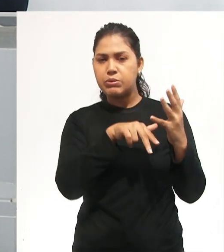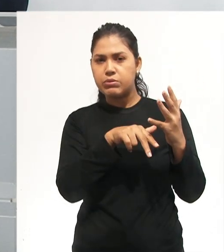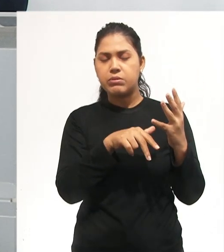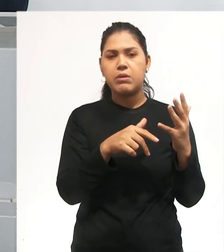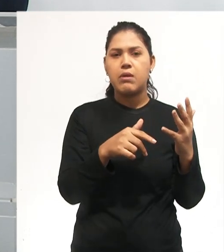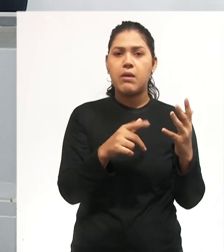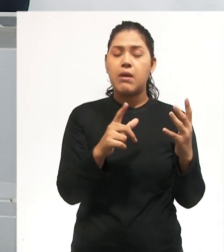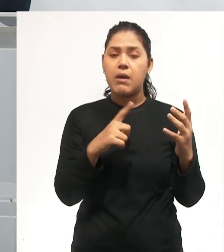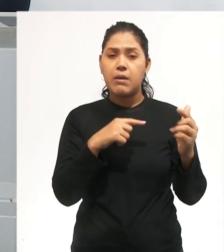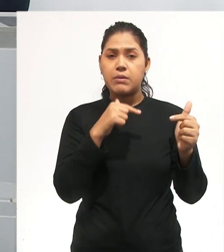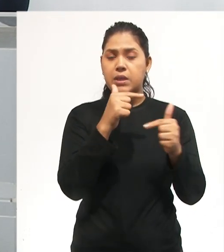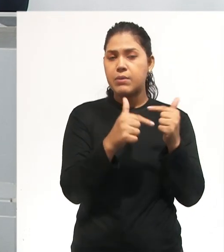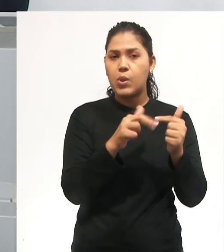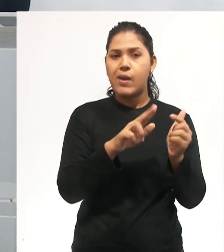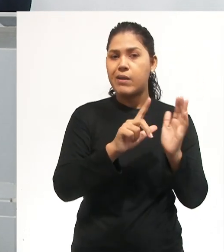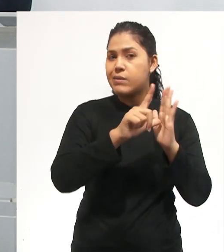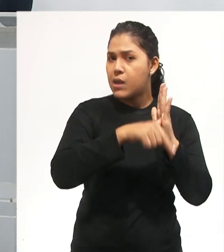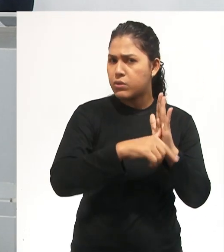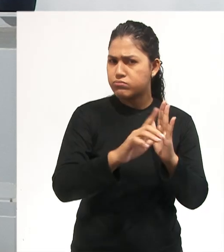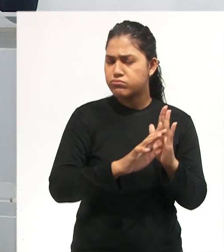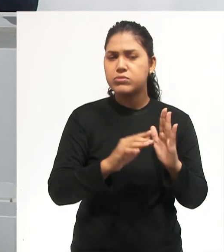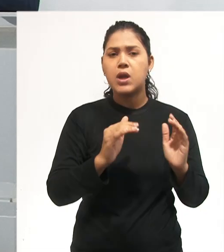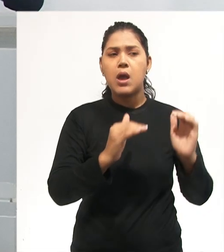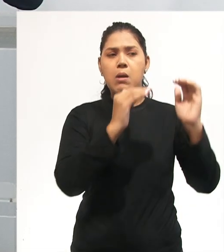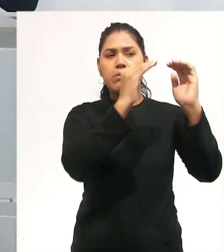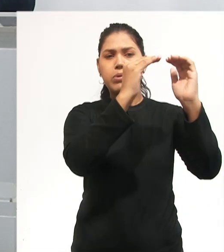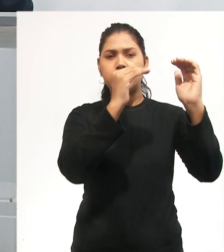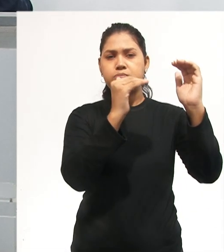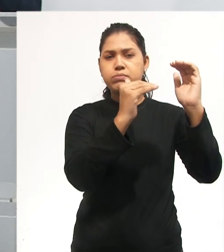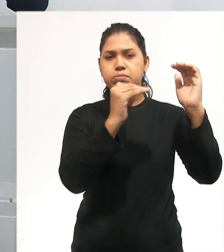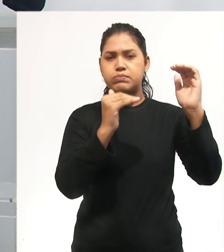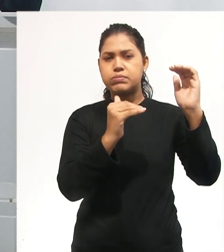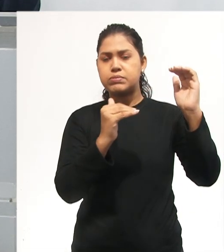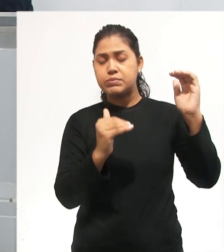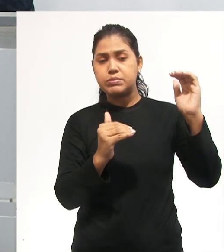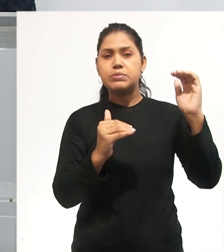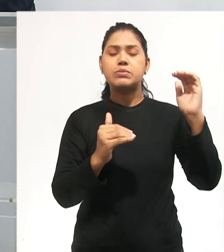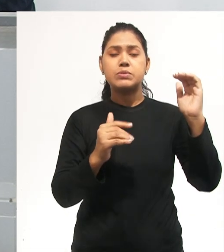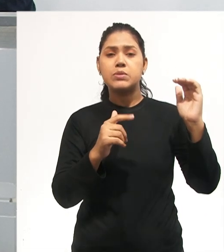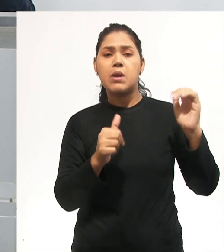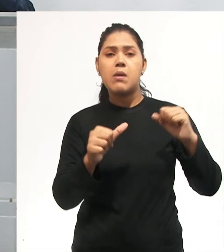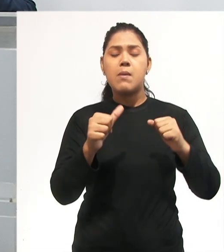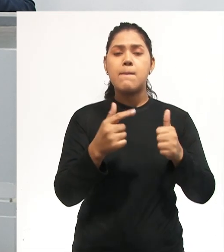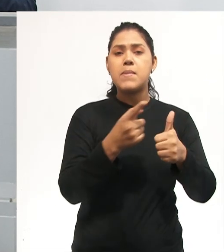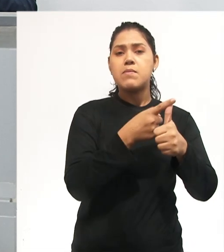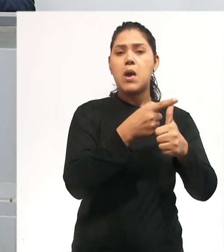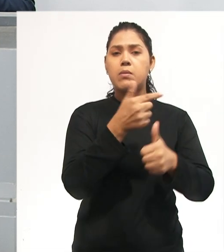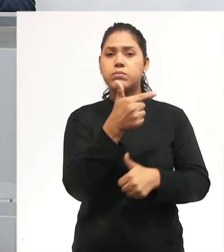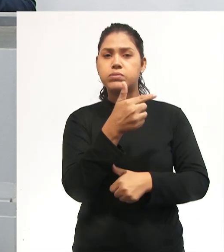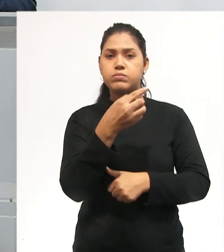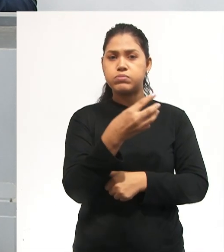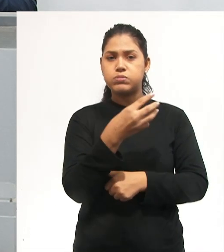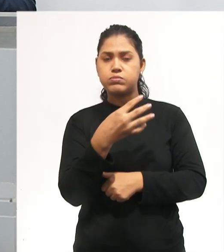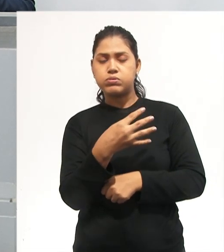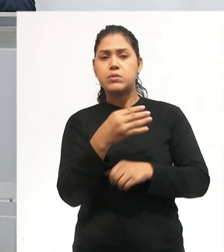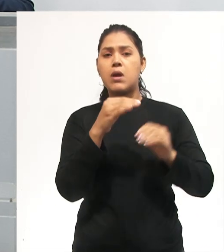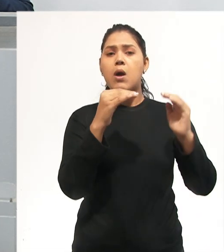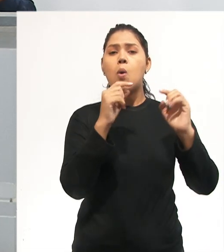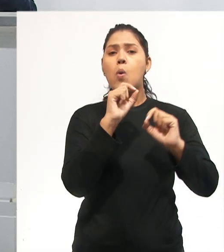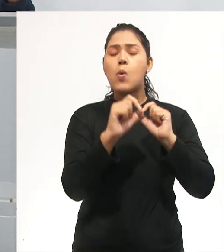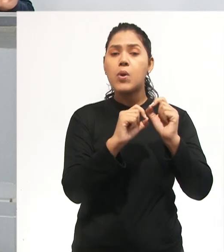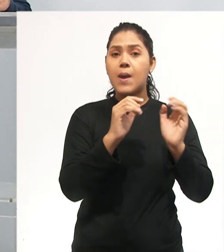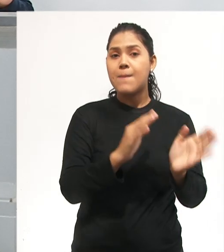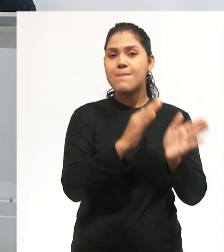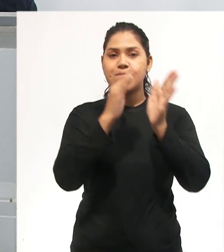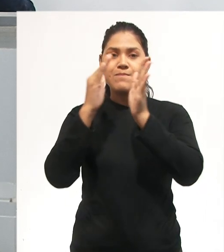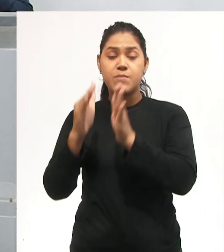senso comum, né, de atraso, mas é a burocracia de organização, de centralização, tá? Para a nova